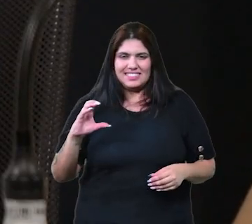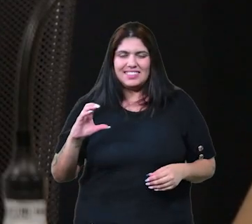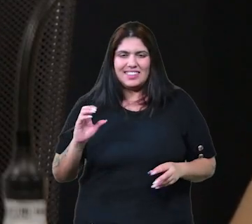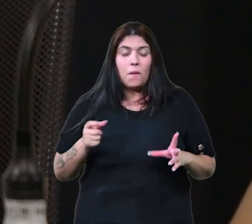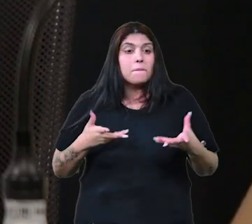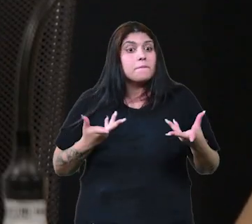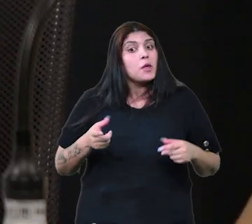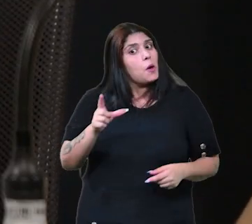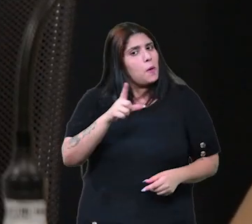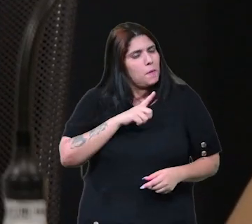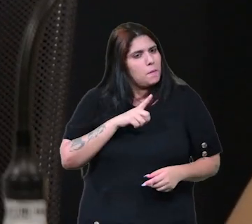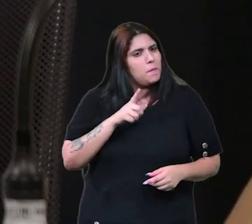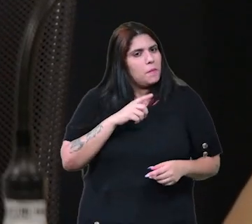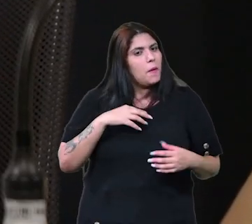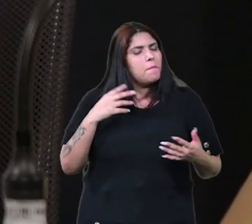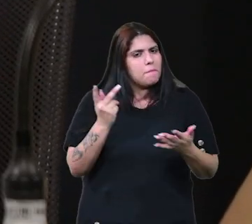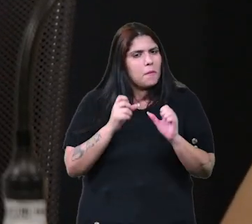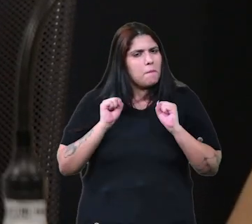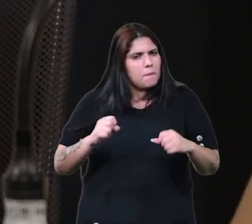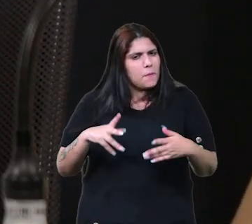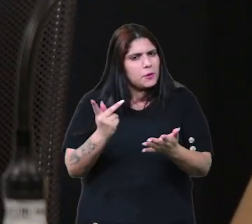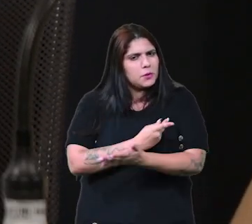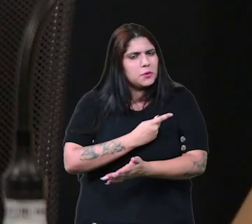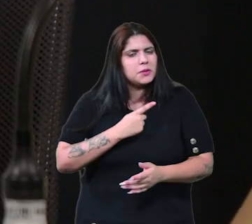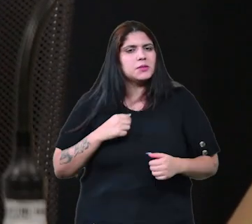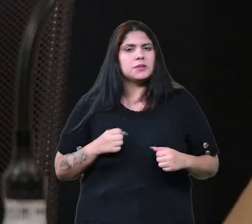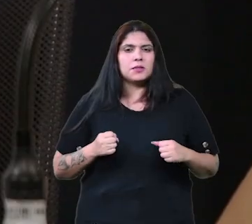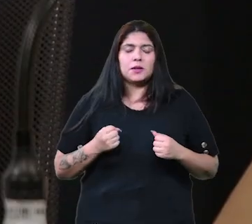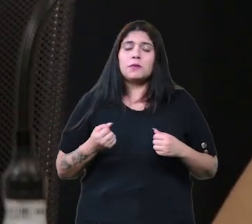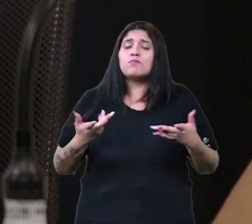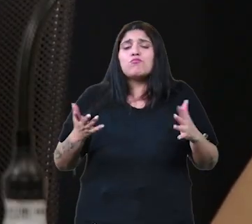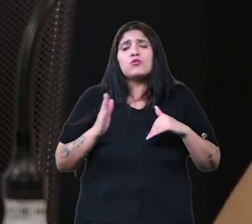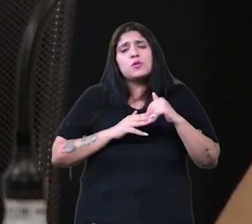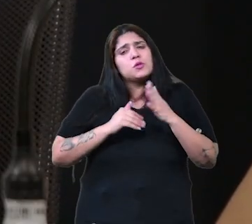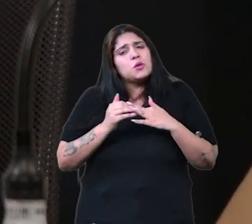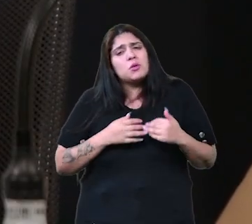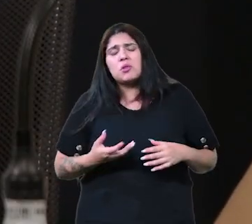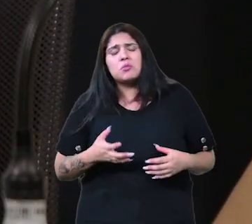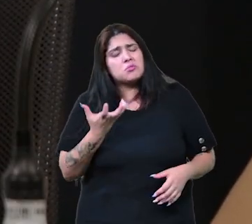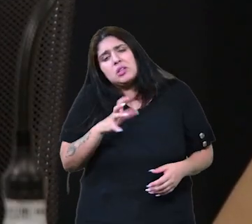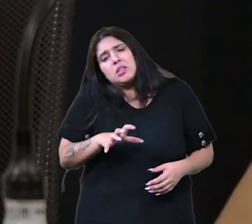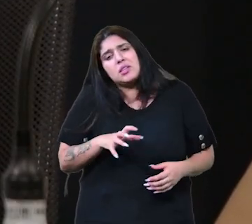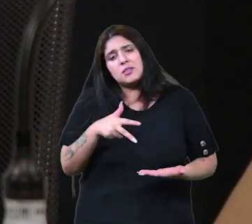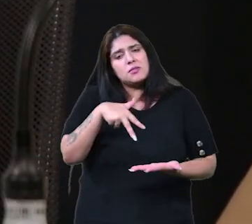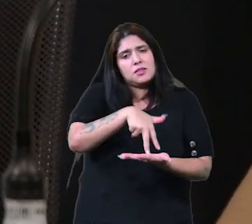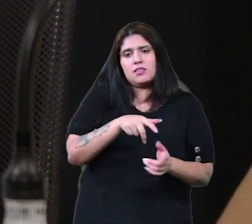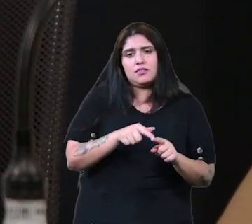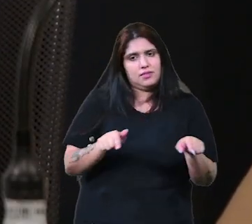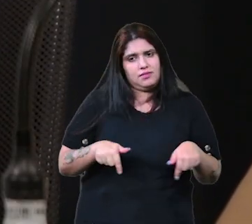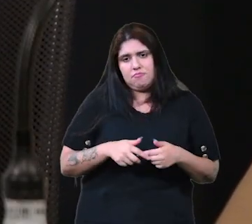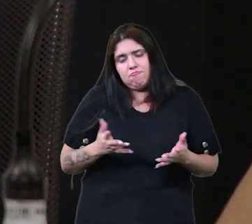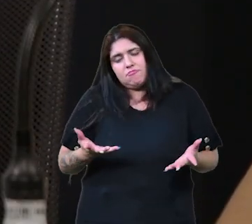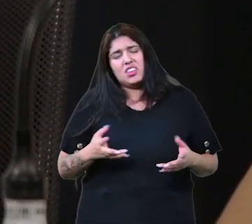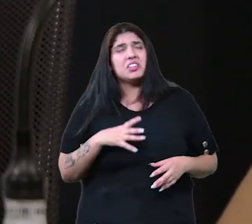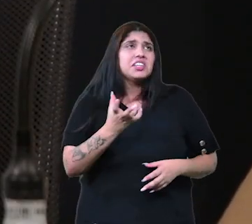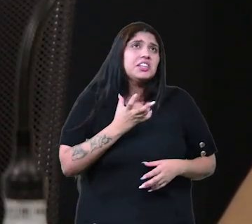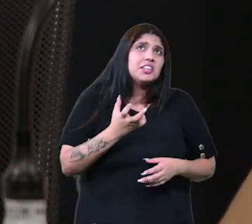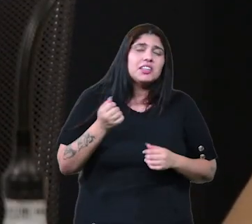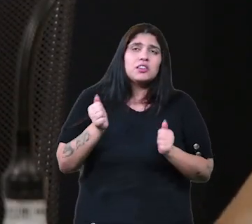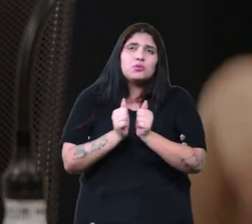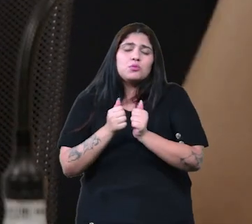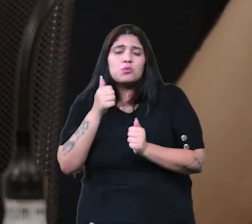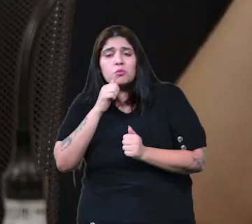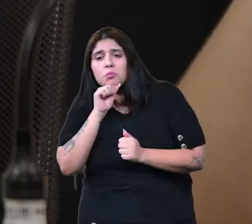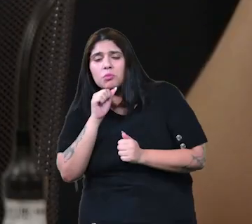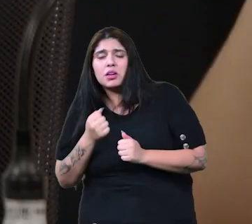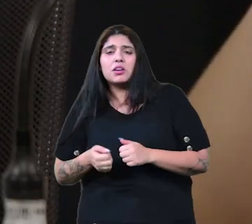parar e pensar assim, eu não queria estar aqui, eu queria estar com meu namorado, minha namorada, queria estar com meu pai, minha mãe, né? Queria estar nesse momento do Réveillon com